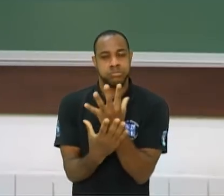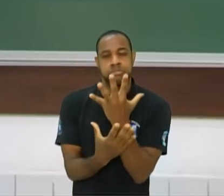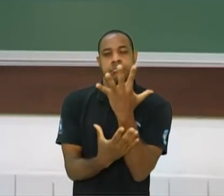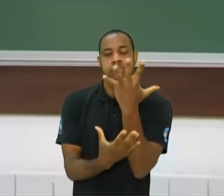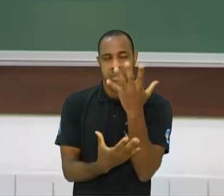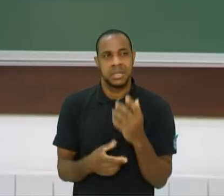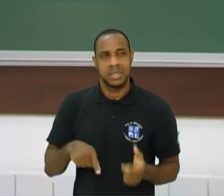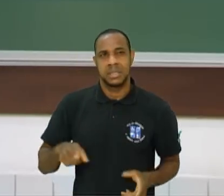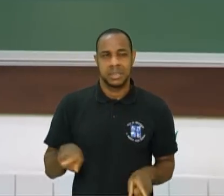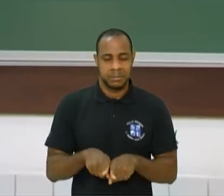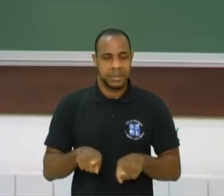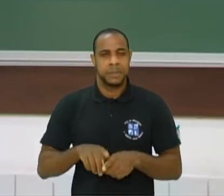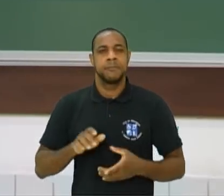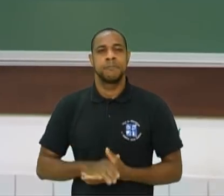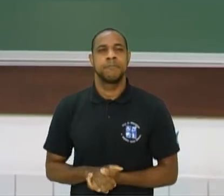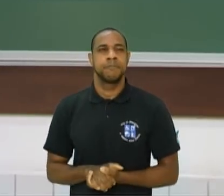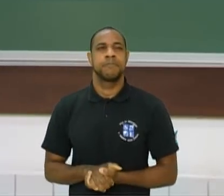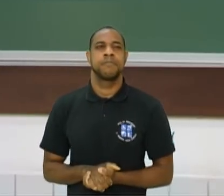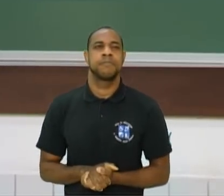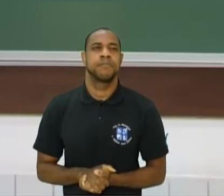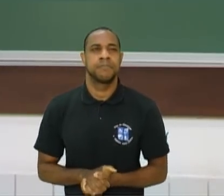né?